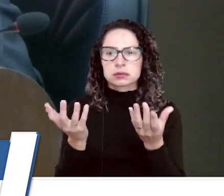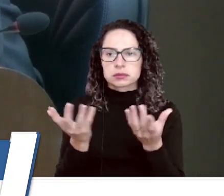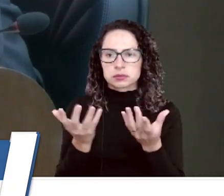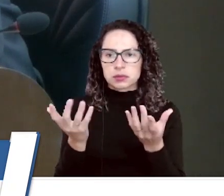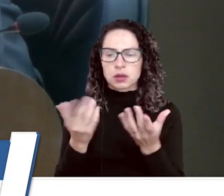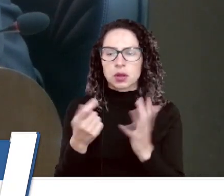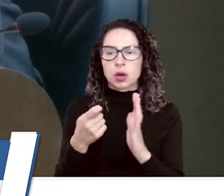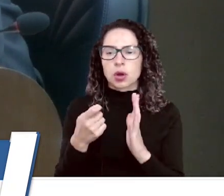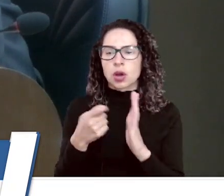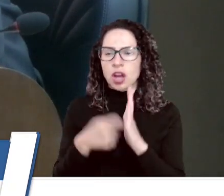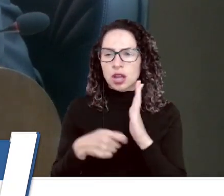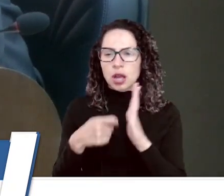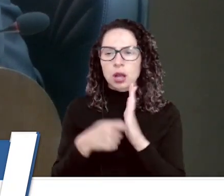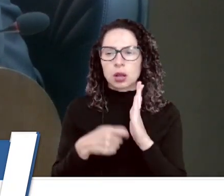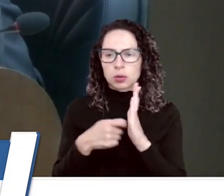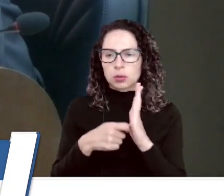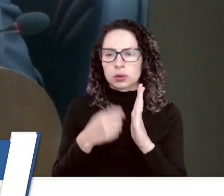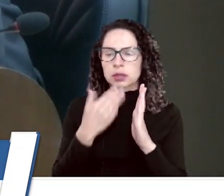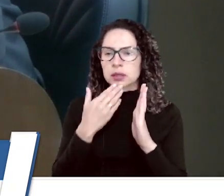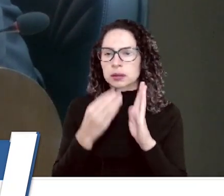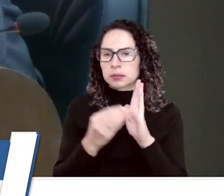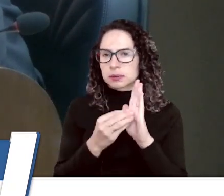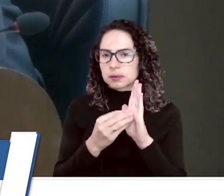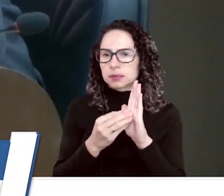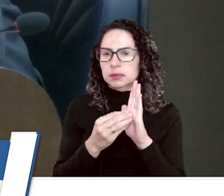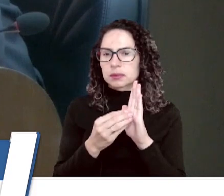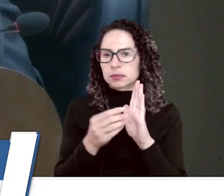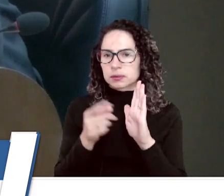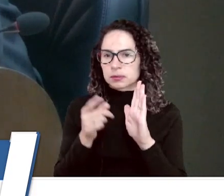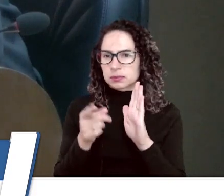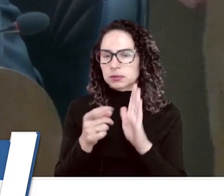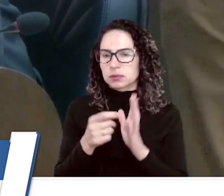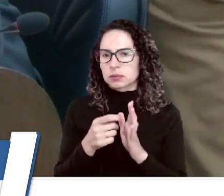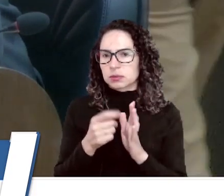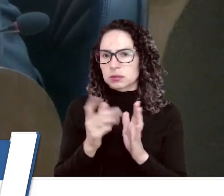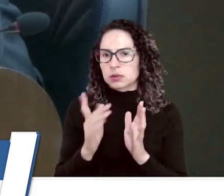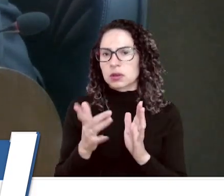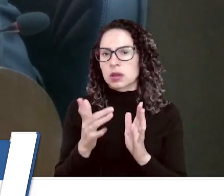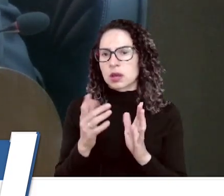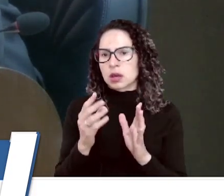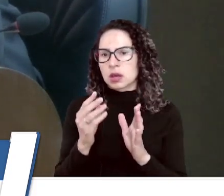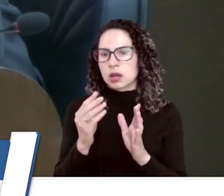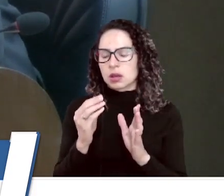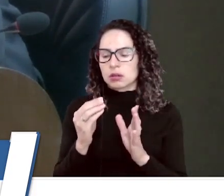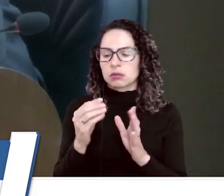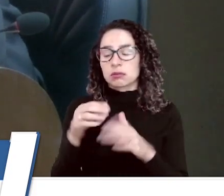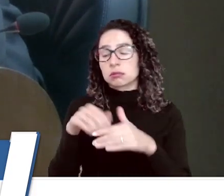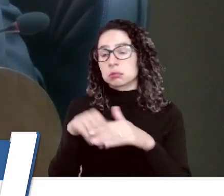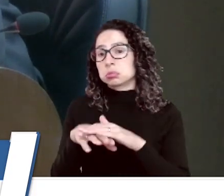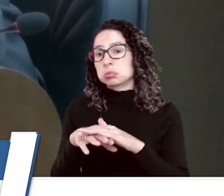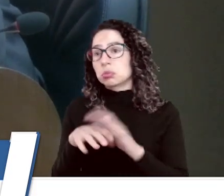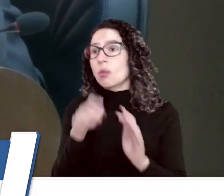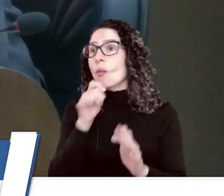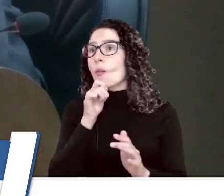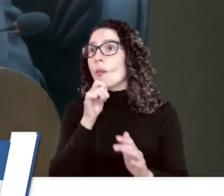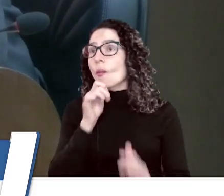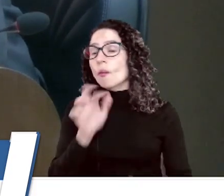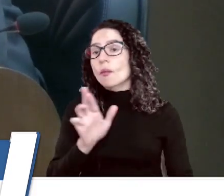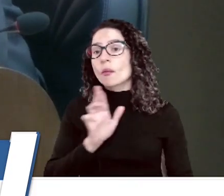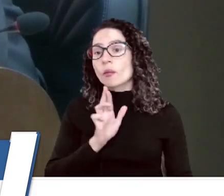reivindicação da indicação que foi protocolada e, infelizmente, até agora não atendida.